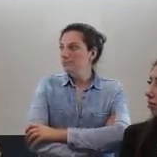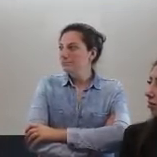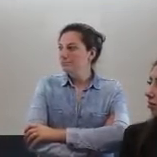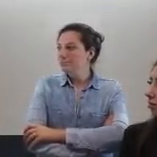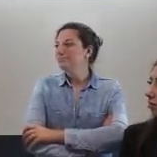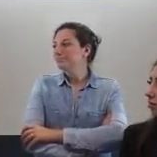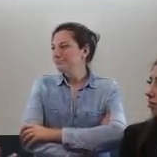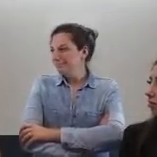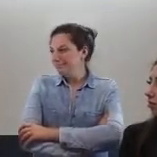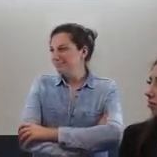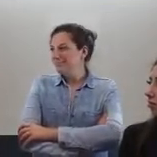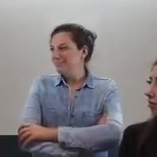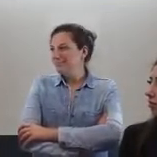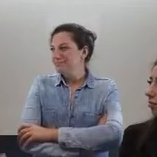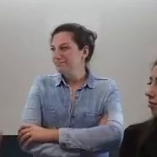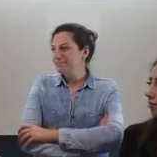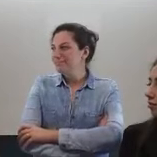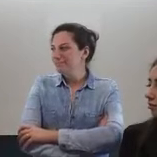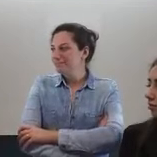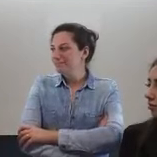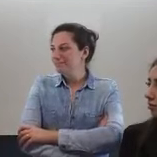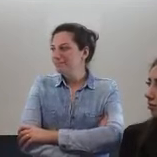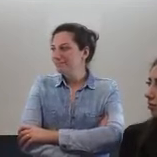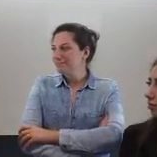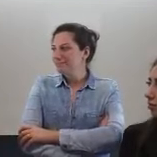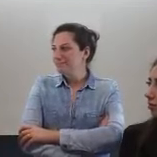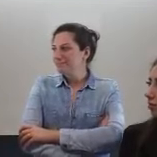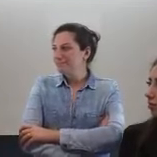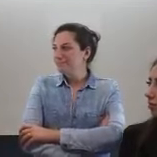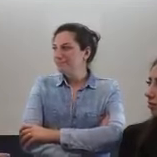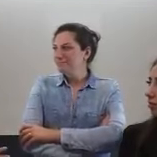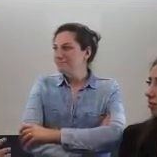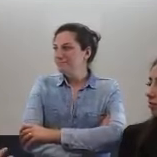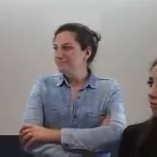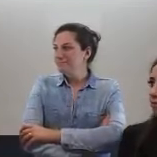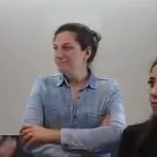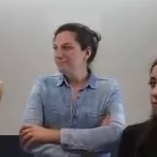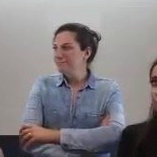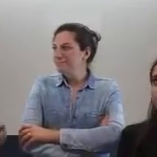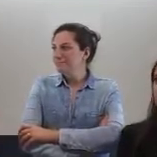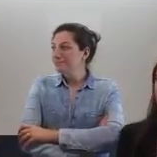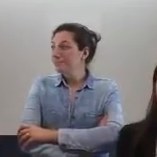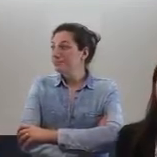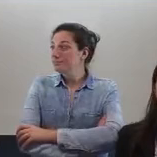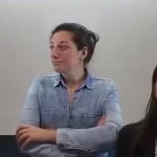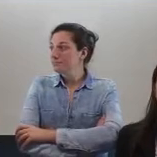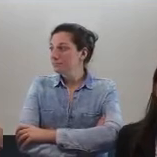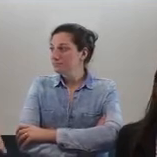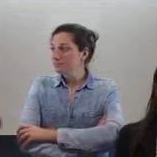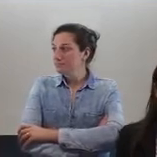Paulo, lá na USP. Aí, o que acontece? A gente tem esse serviço aqui na biblioteca da comutação, que aí a gente entra em contato com